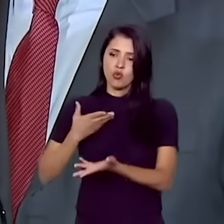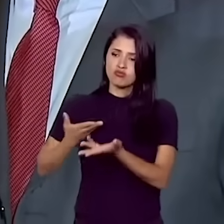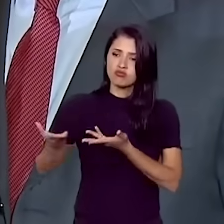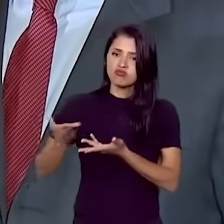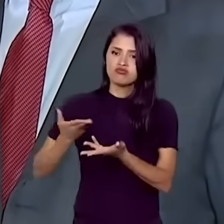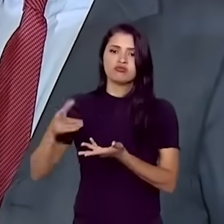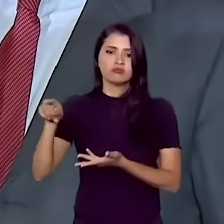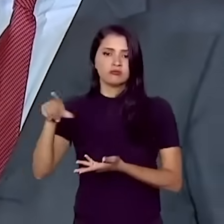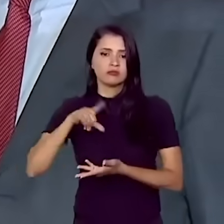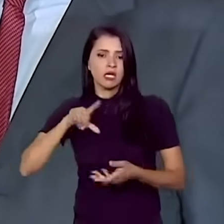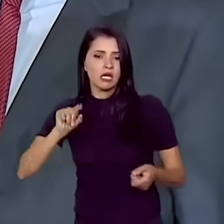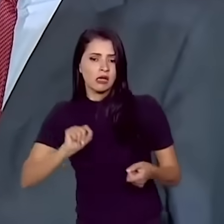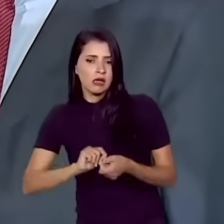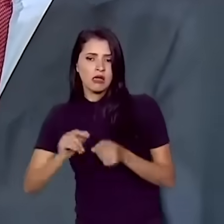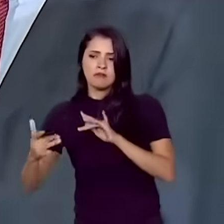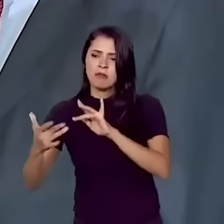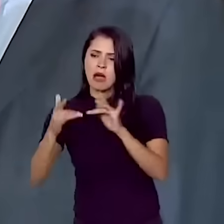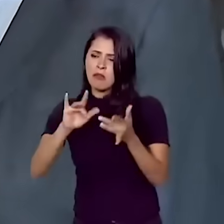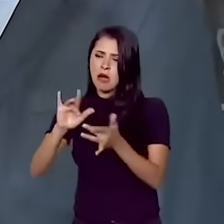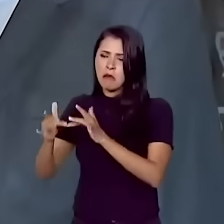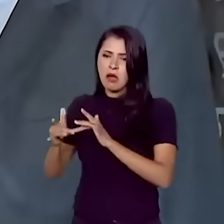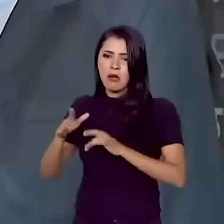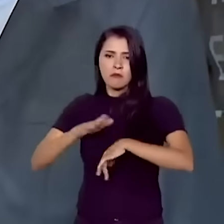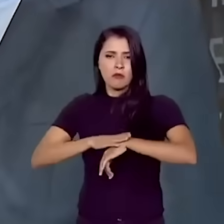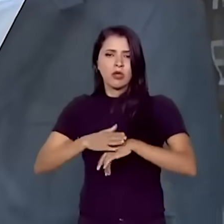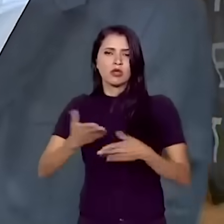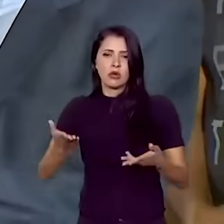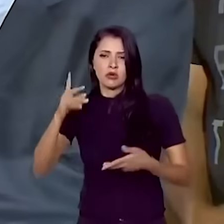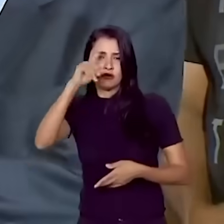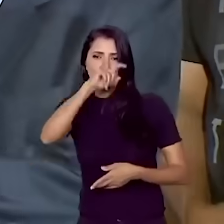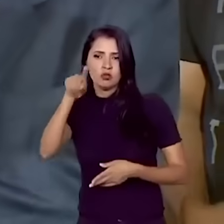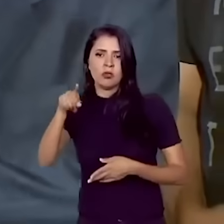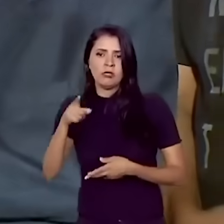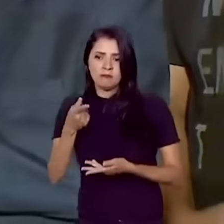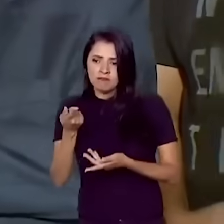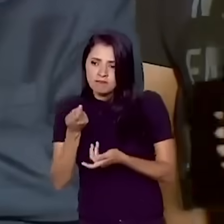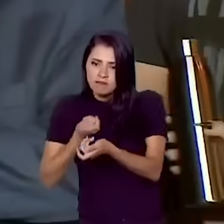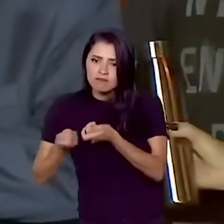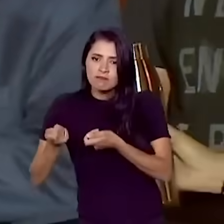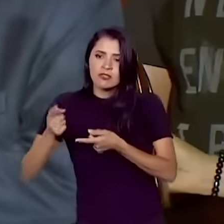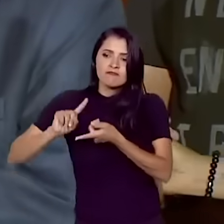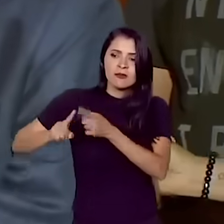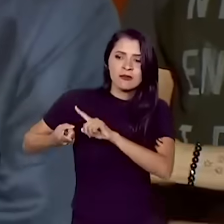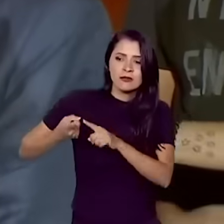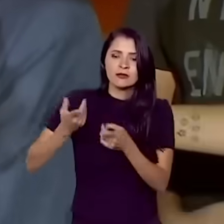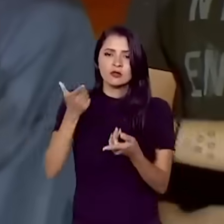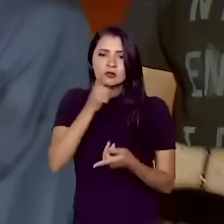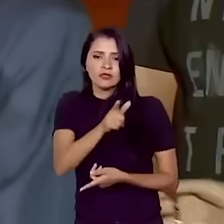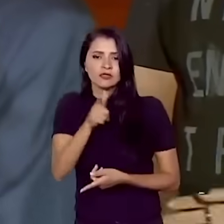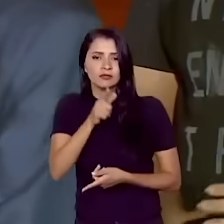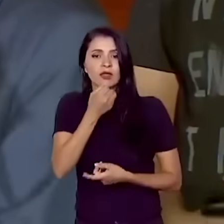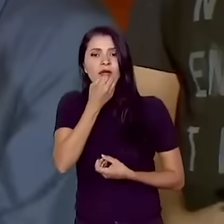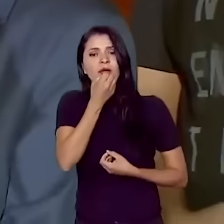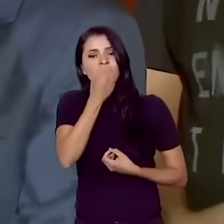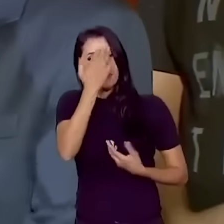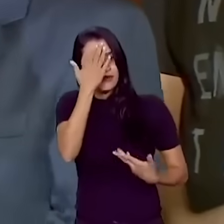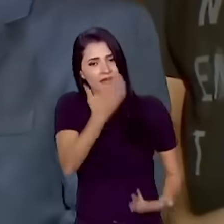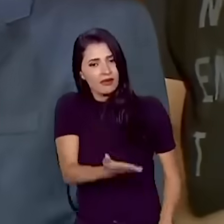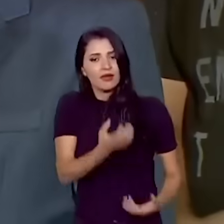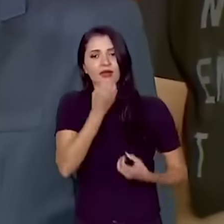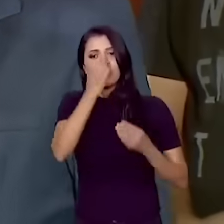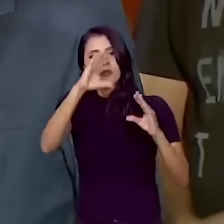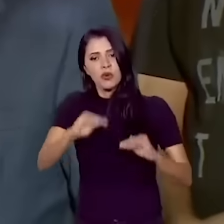diplomata, que fez muito, muito nesse momento difícil. Muito obrigado, boa noite a todos, obrigado, presidente